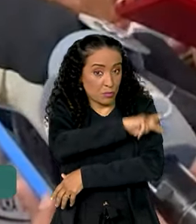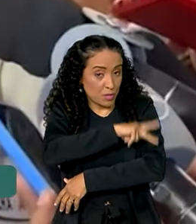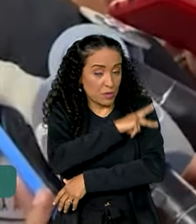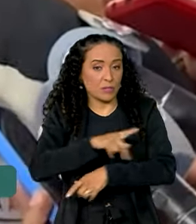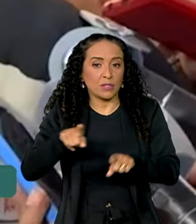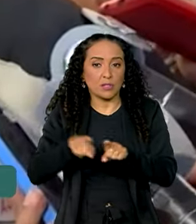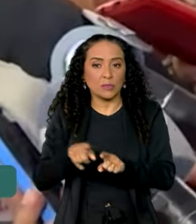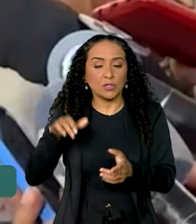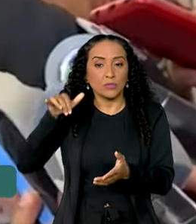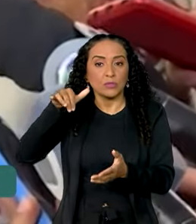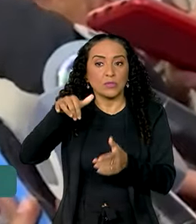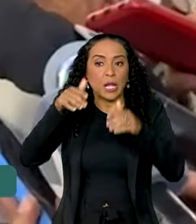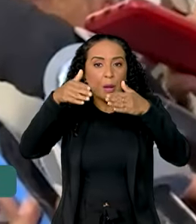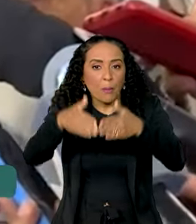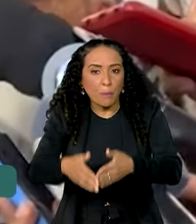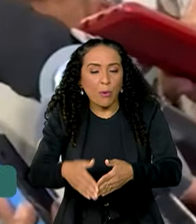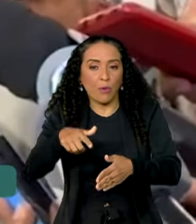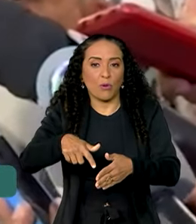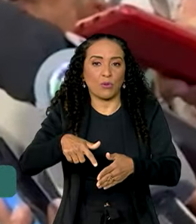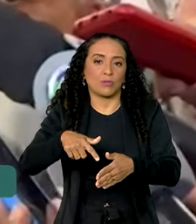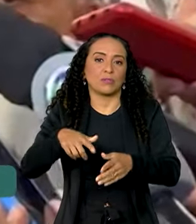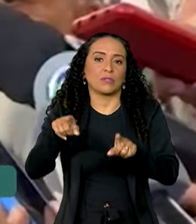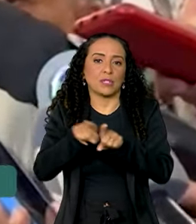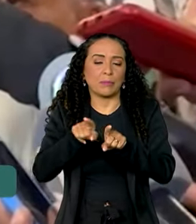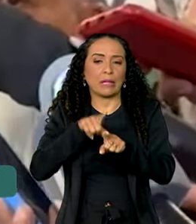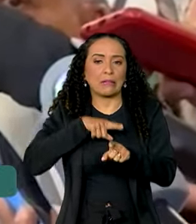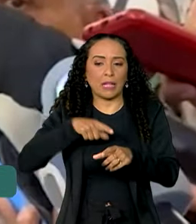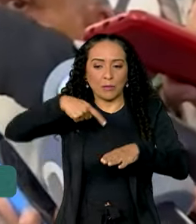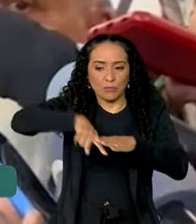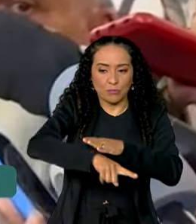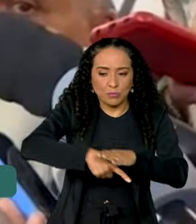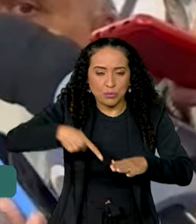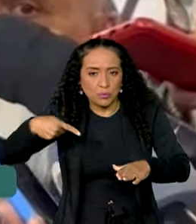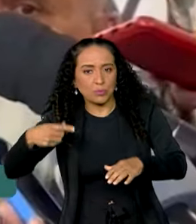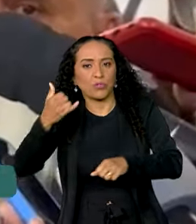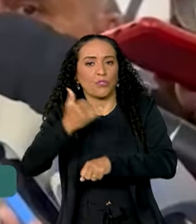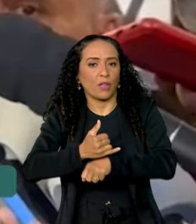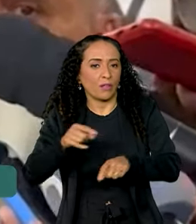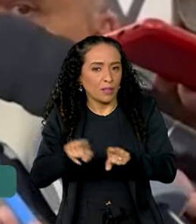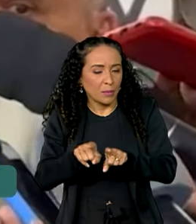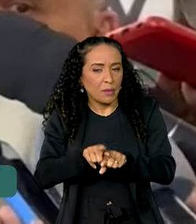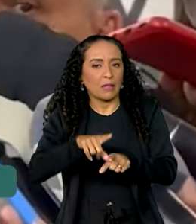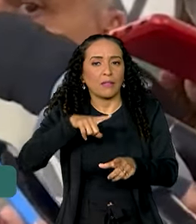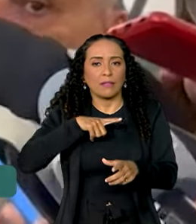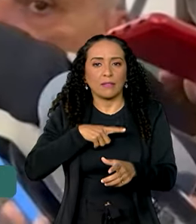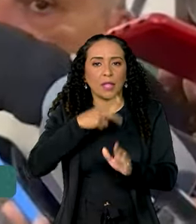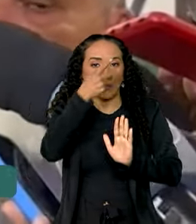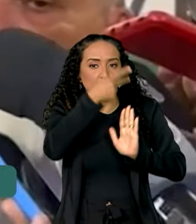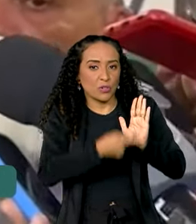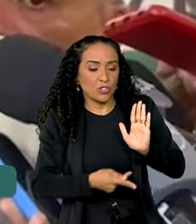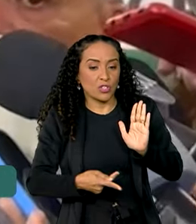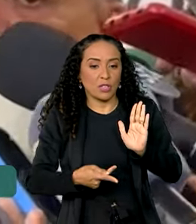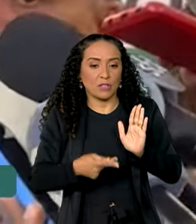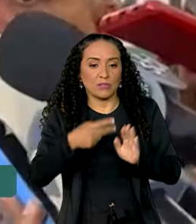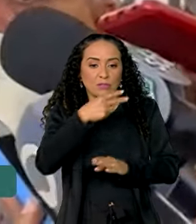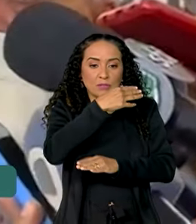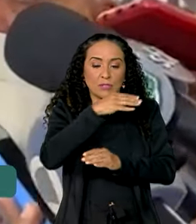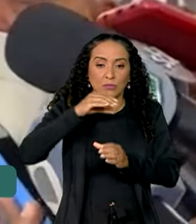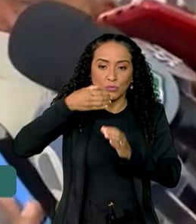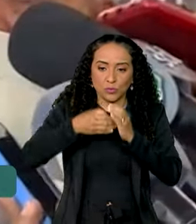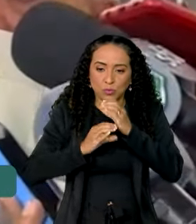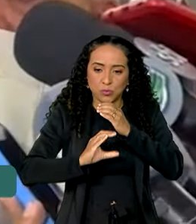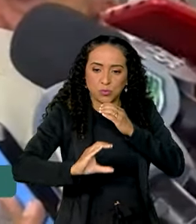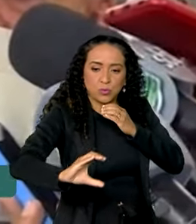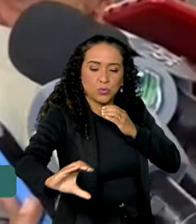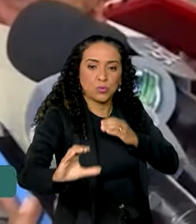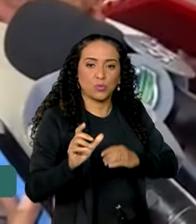o porto ali no Paranaíba ter o minério de ferro em Piripiri e ter o projeto da hidrovia do Paraíba que completa